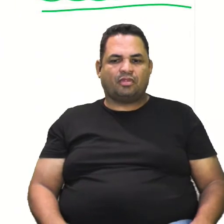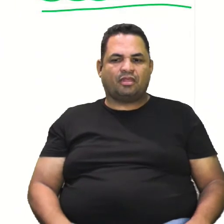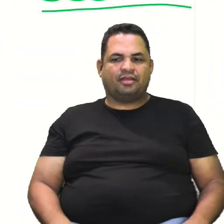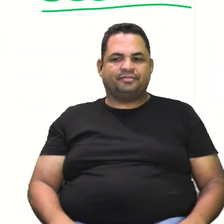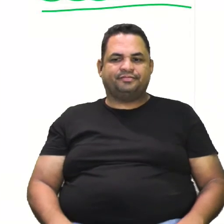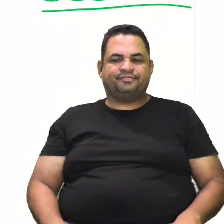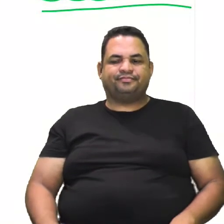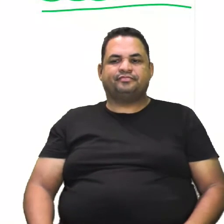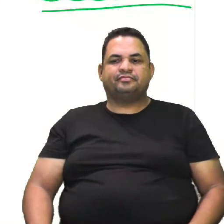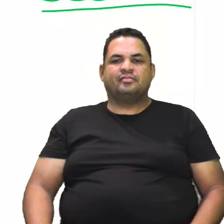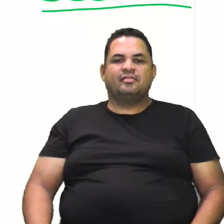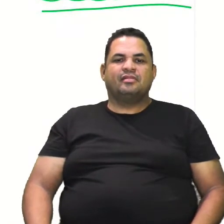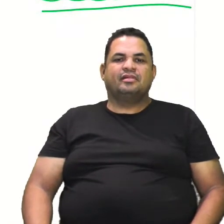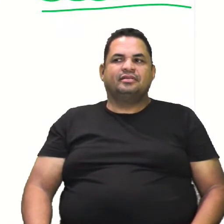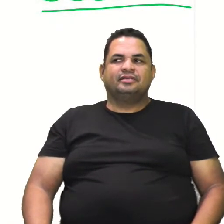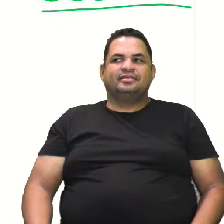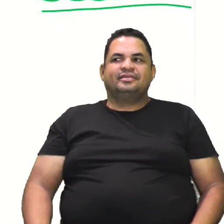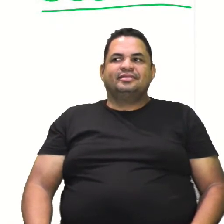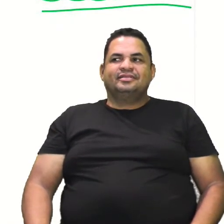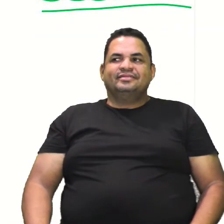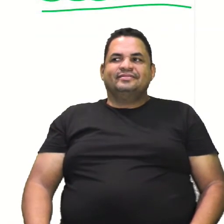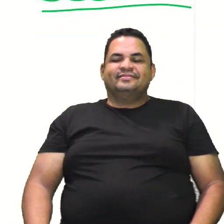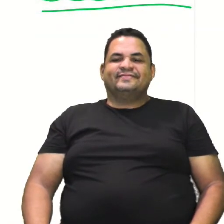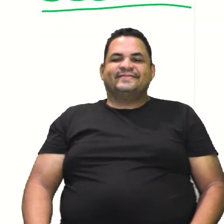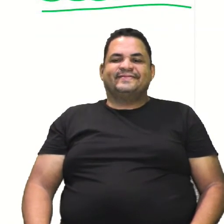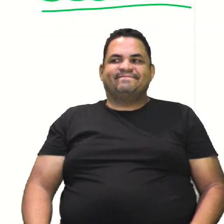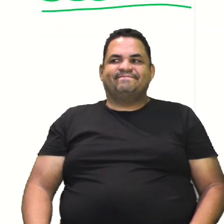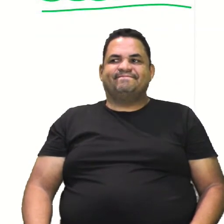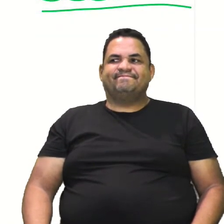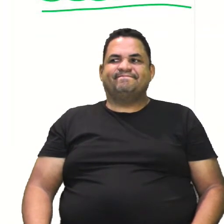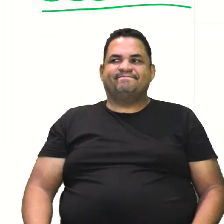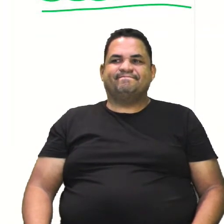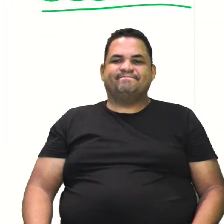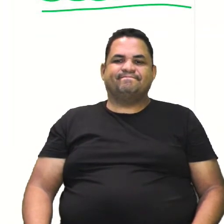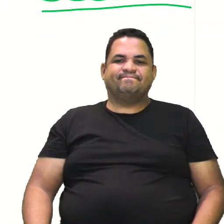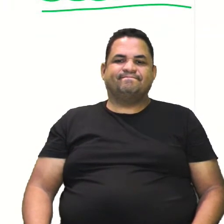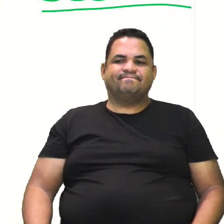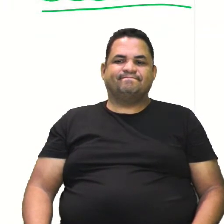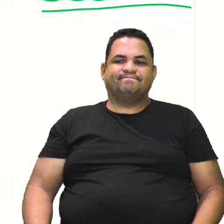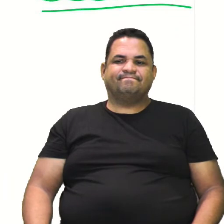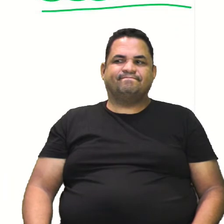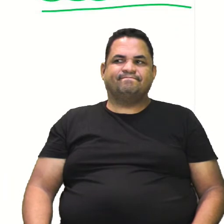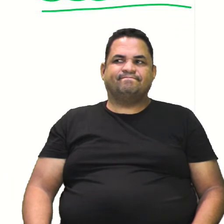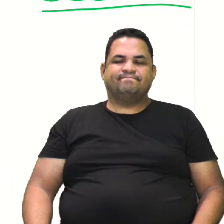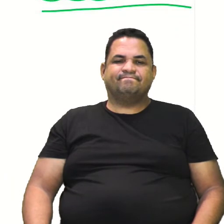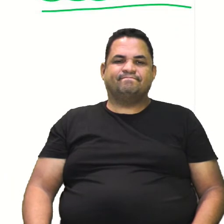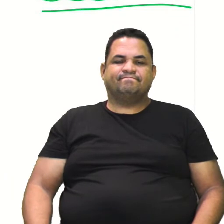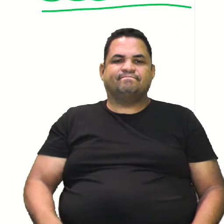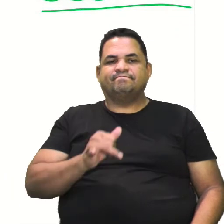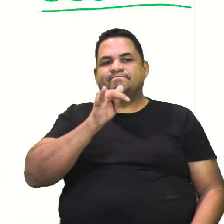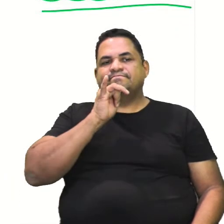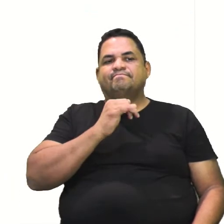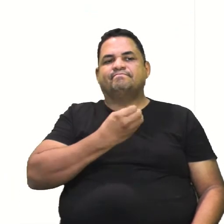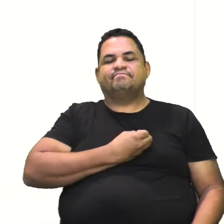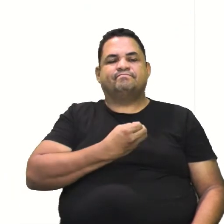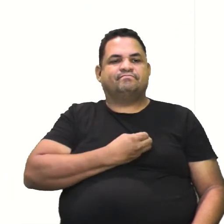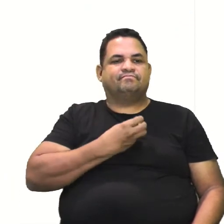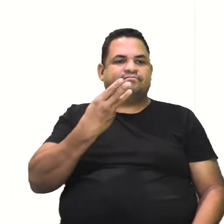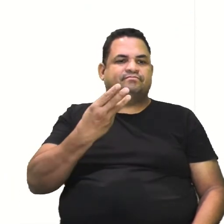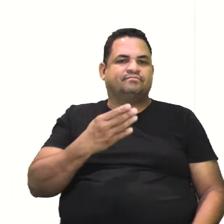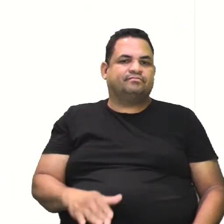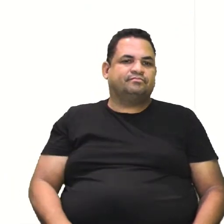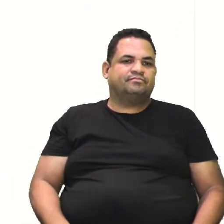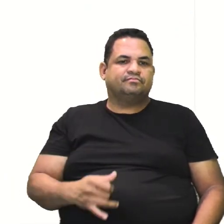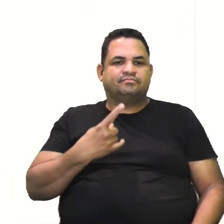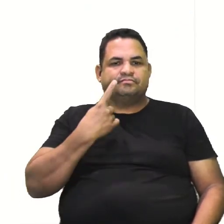Aí não atendeu aquela expectativa lá, né? Uma secante, uma tangente, já deu 2 secantes, né? Não. Vamos de exemplo número 3, vamos